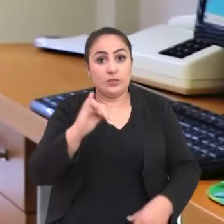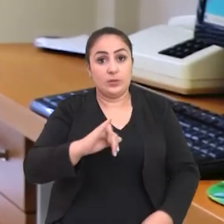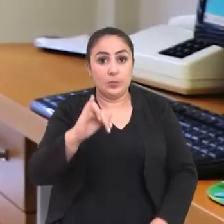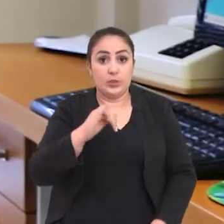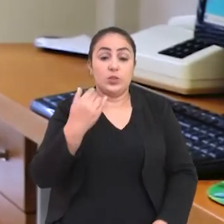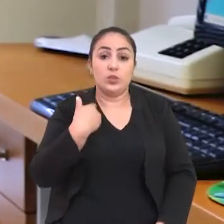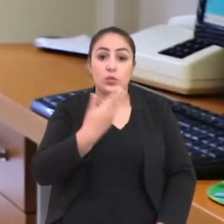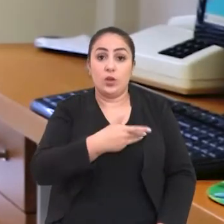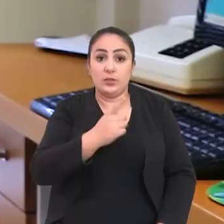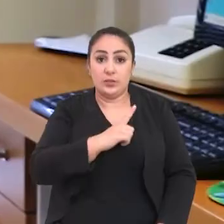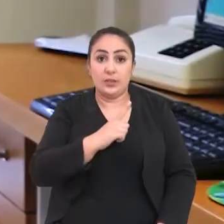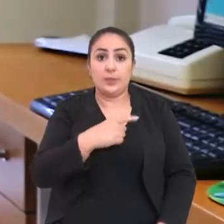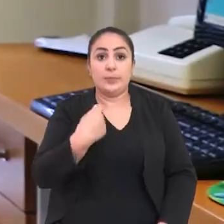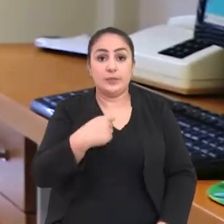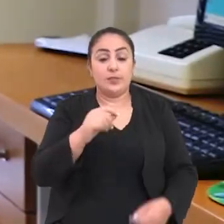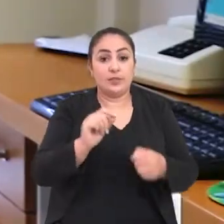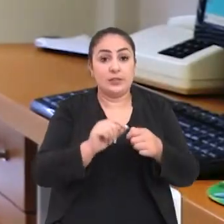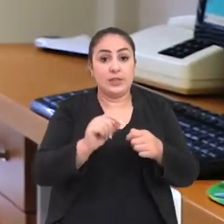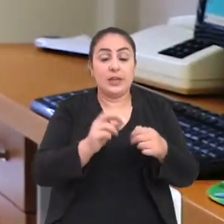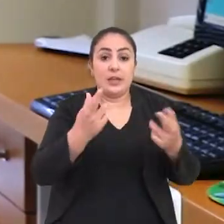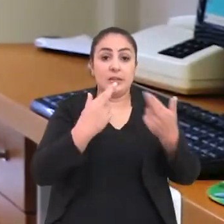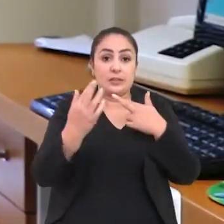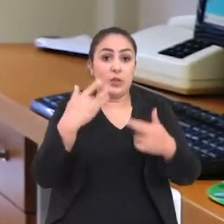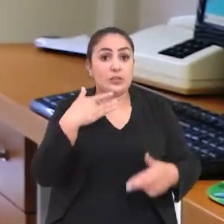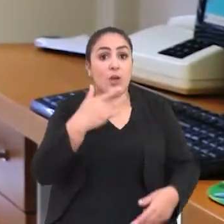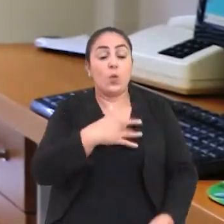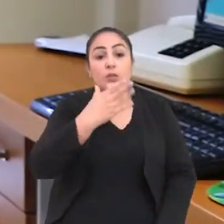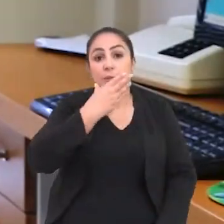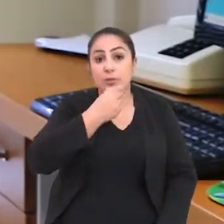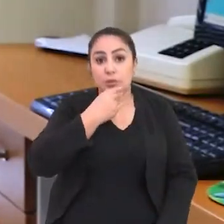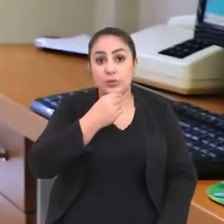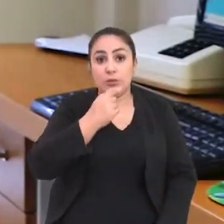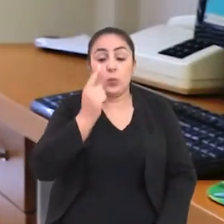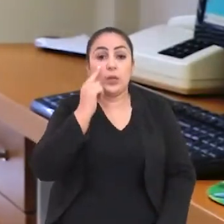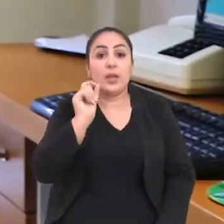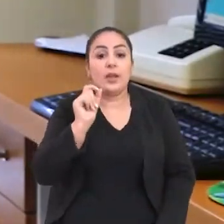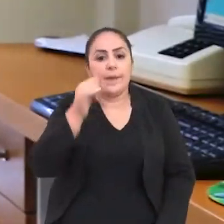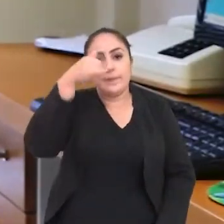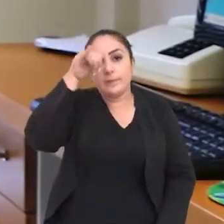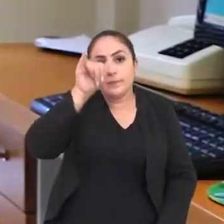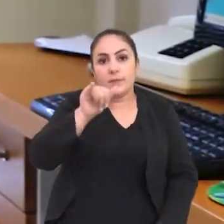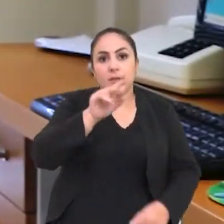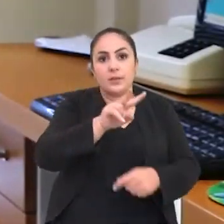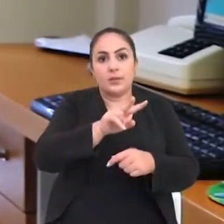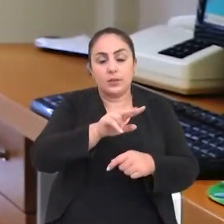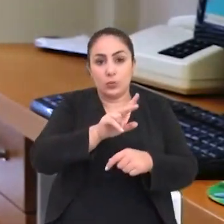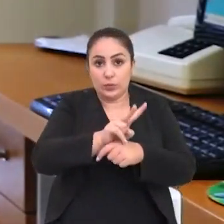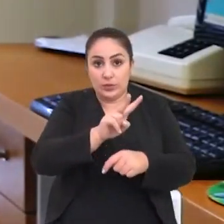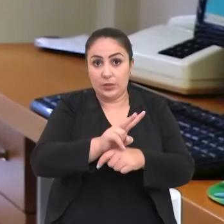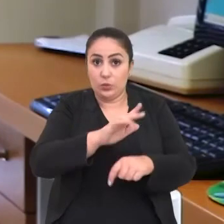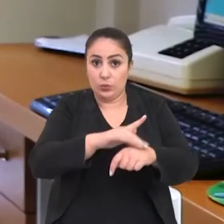Uma coisa importante que nós podemos fazer em relação à saúde masculina são as medidas